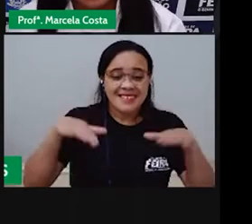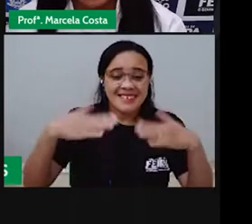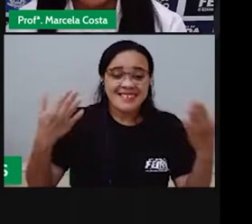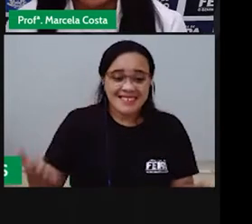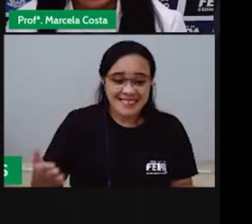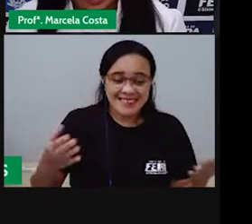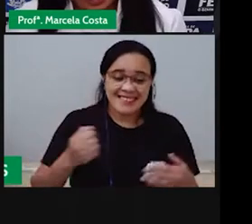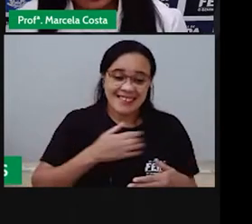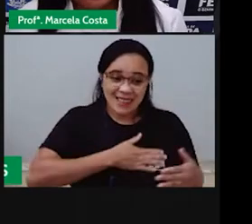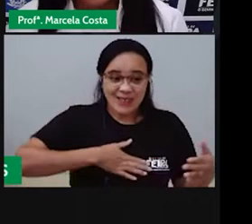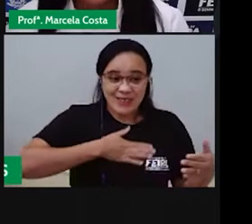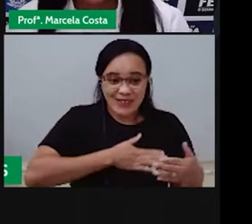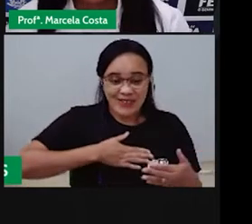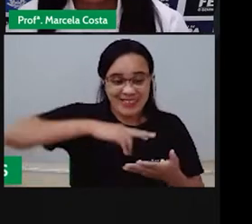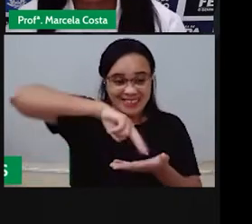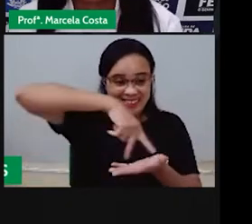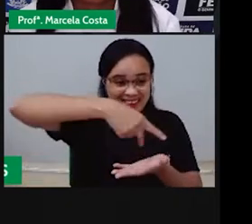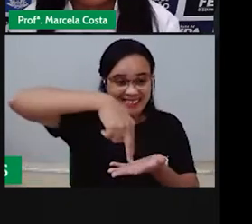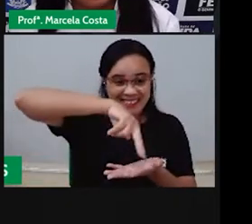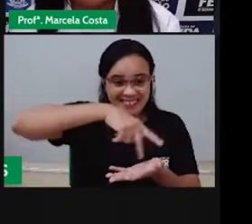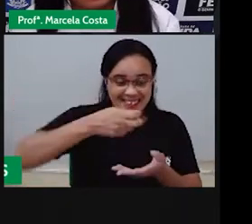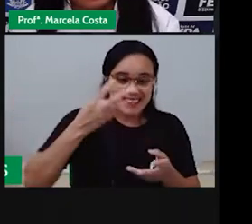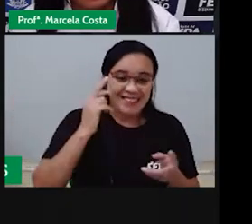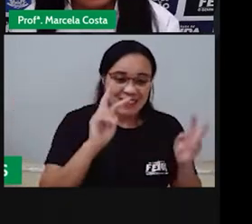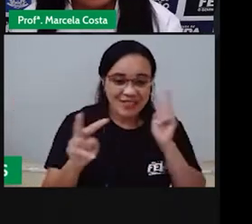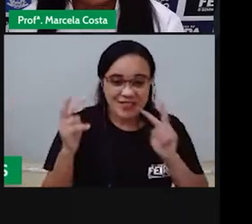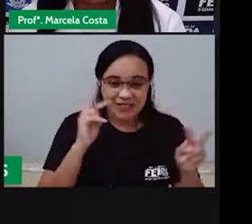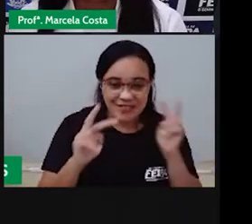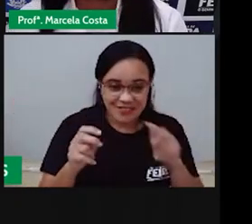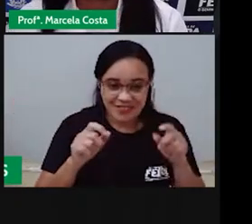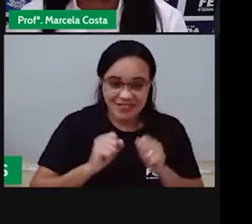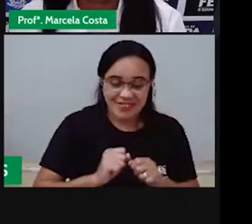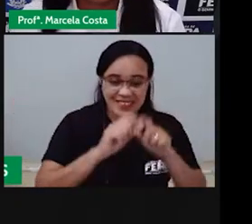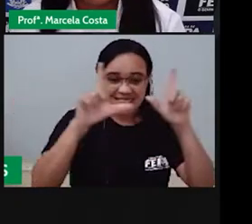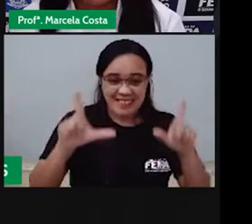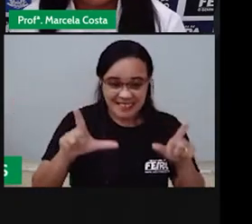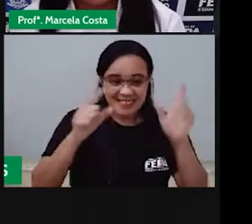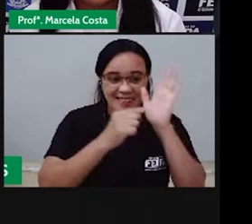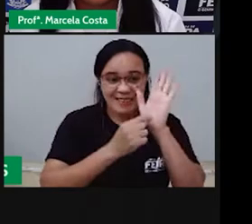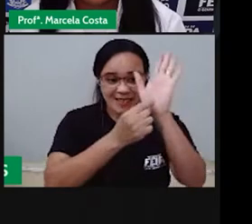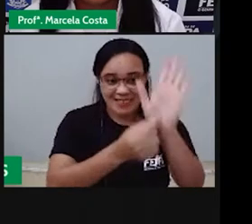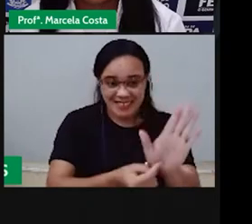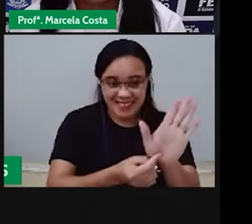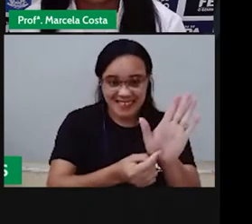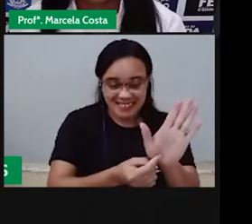Então, gostaram de ver ali a apresentação do forró xote?